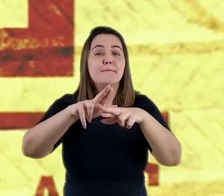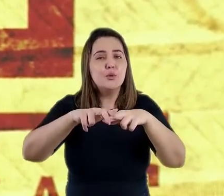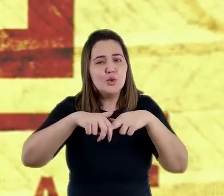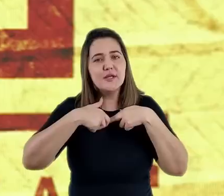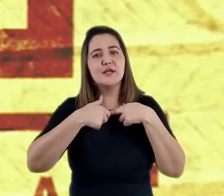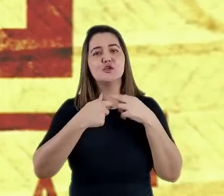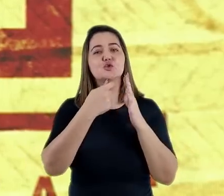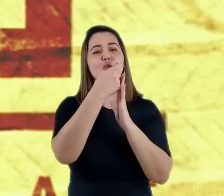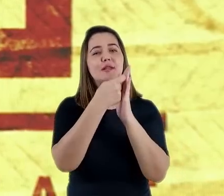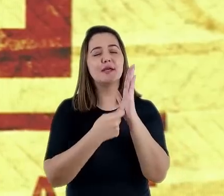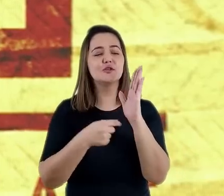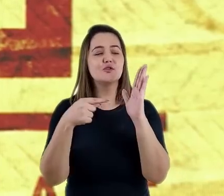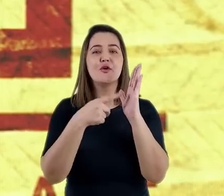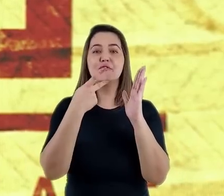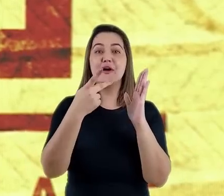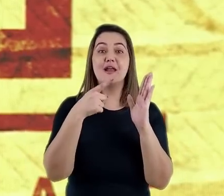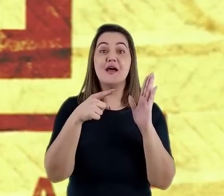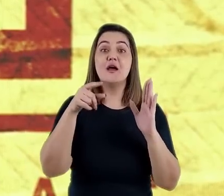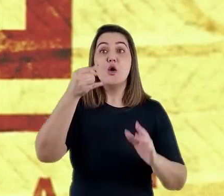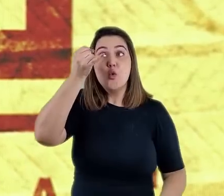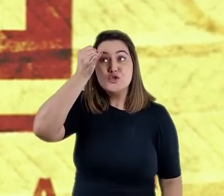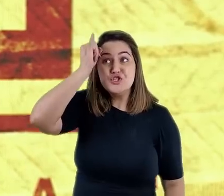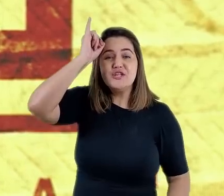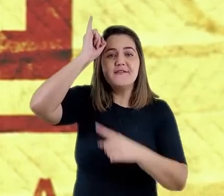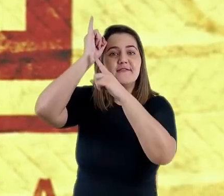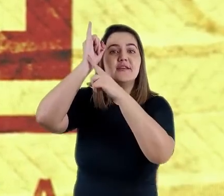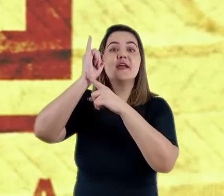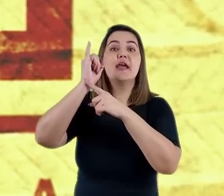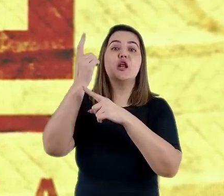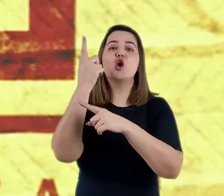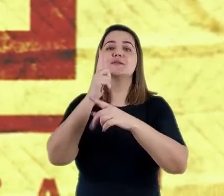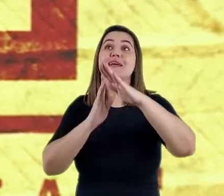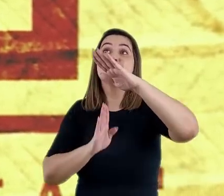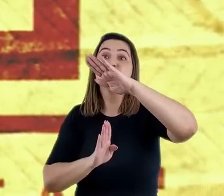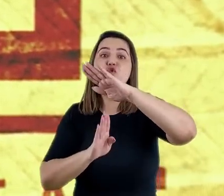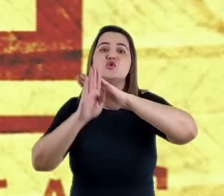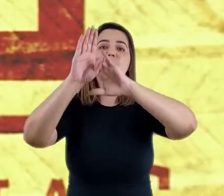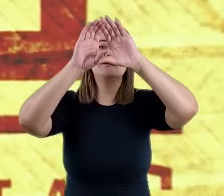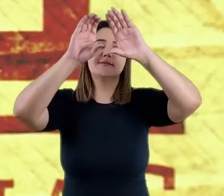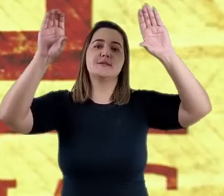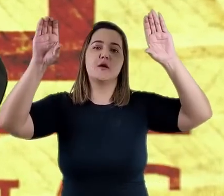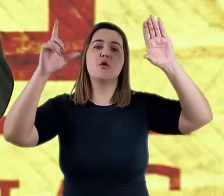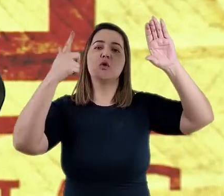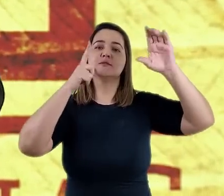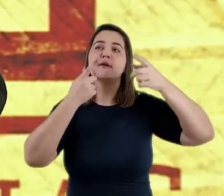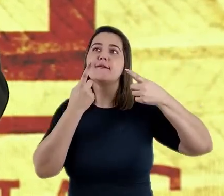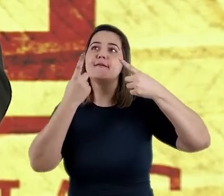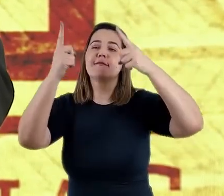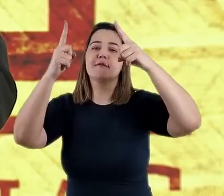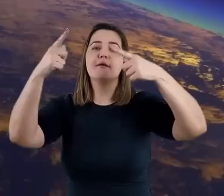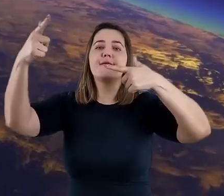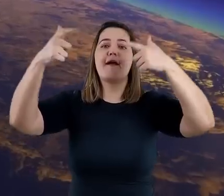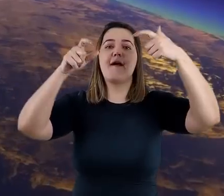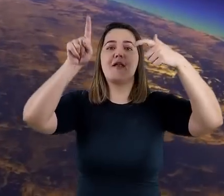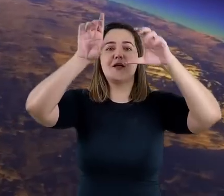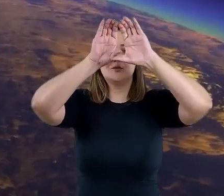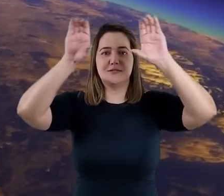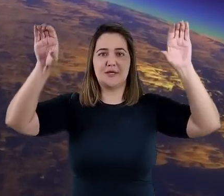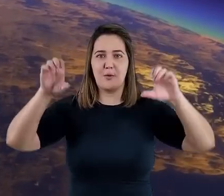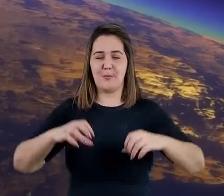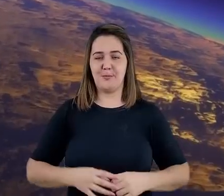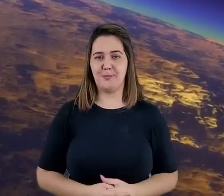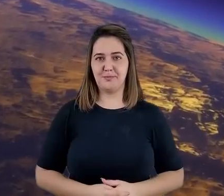até o céu, percebeu? E fazendo guerra contra o exército celestial de Deus.